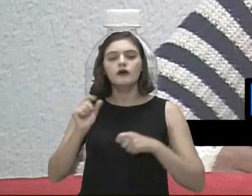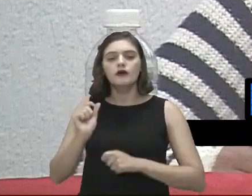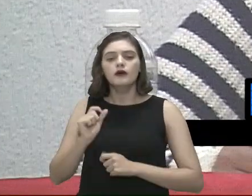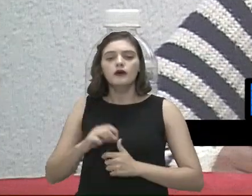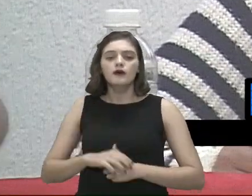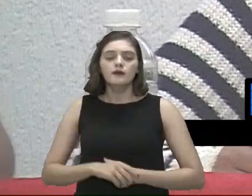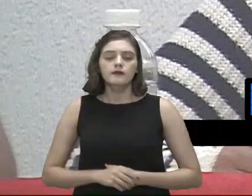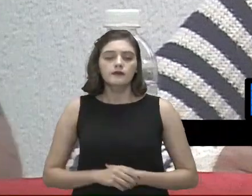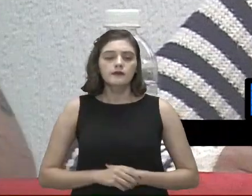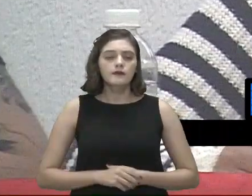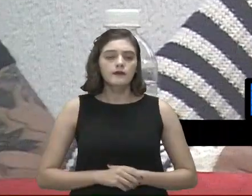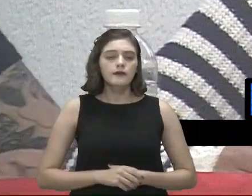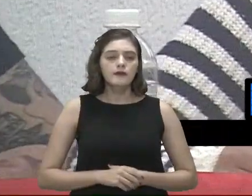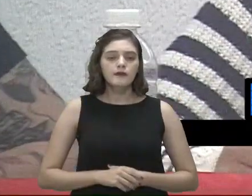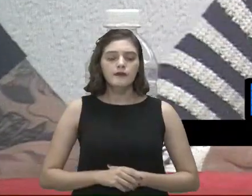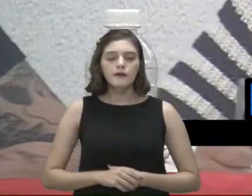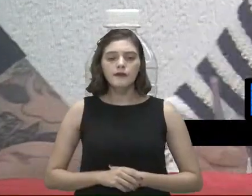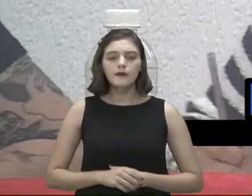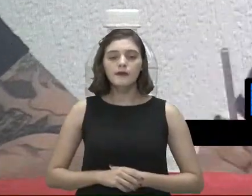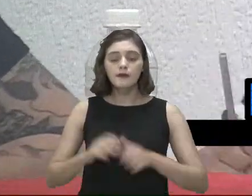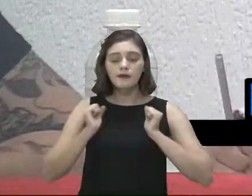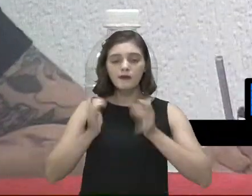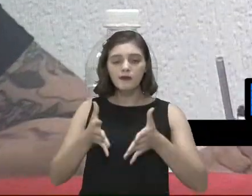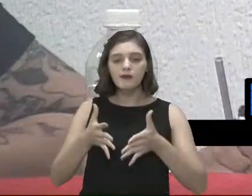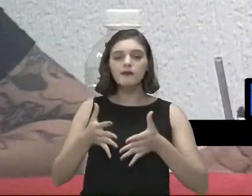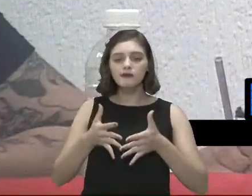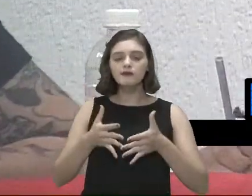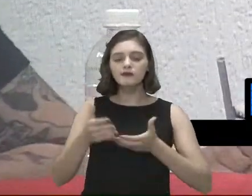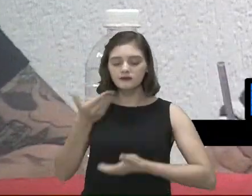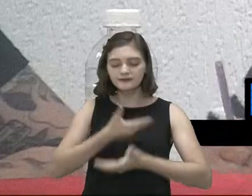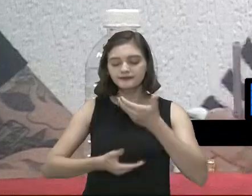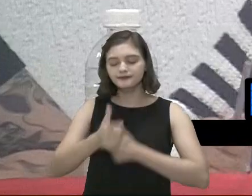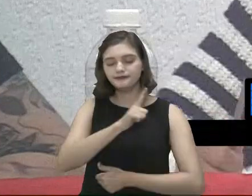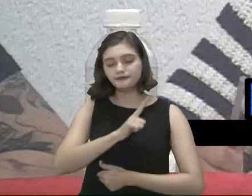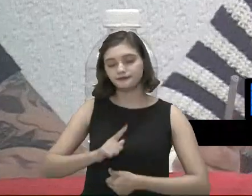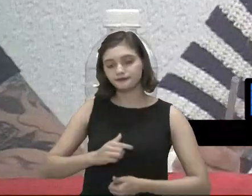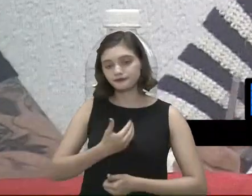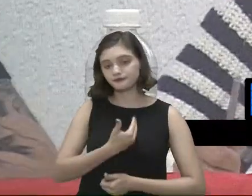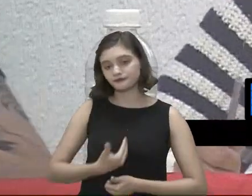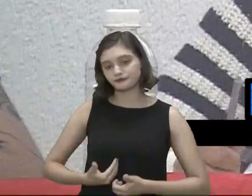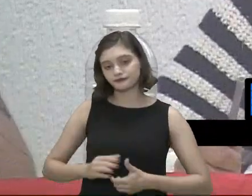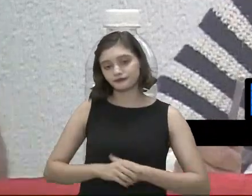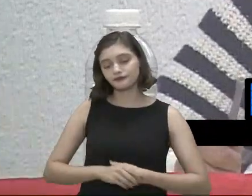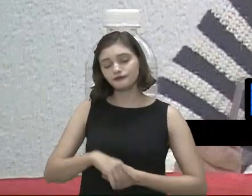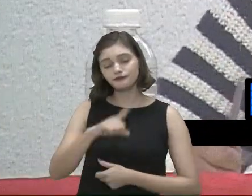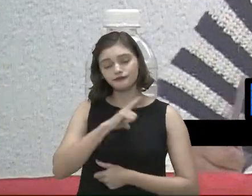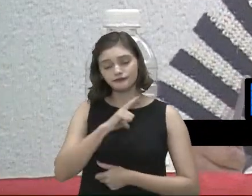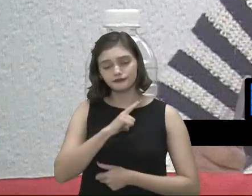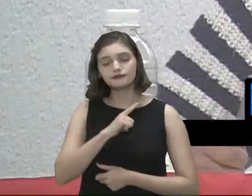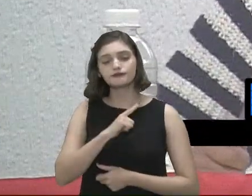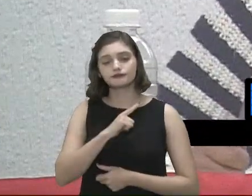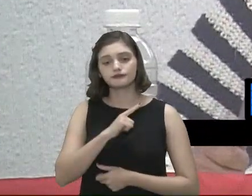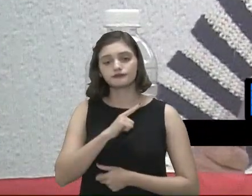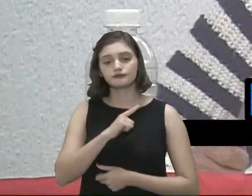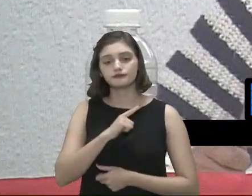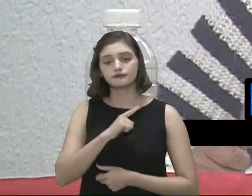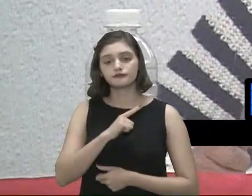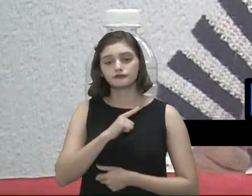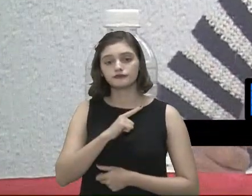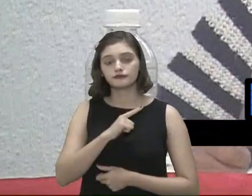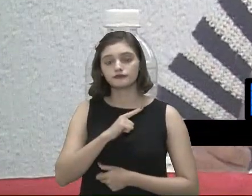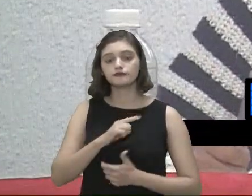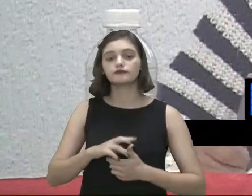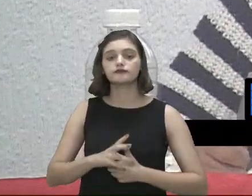ações que o servidor pode, né, ter contra si, né, diante do